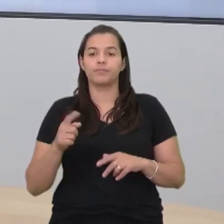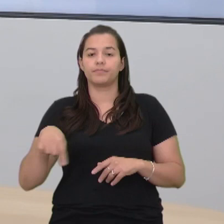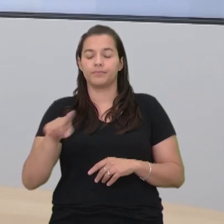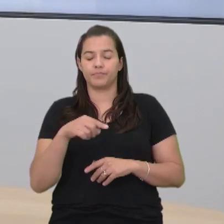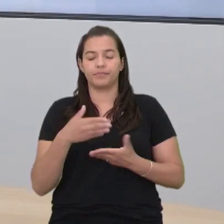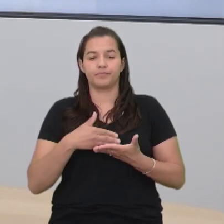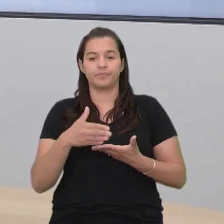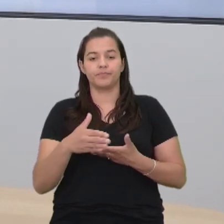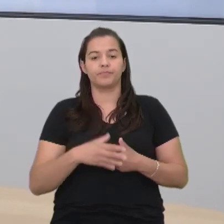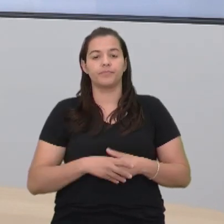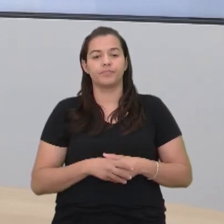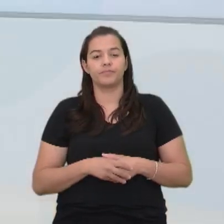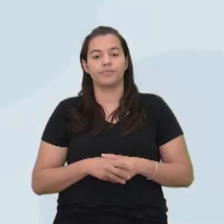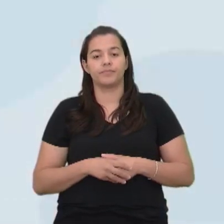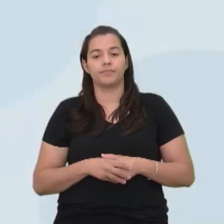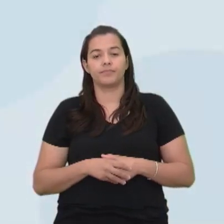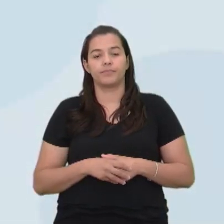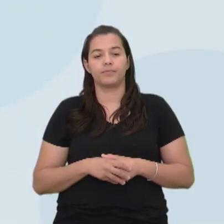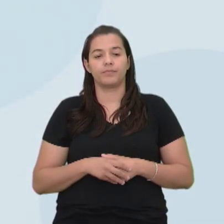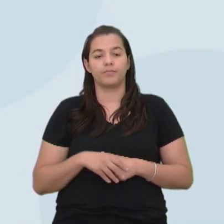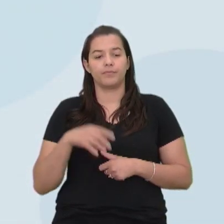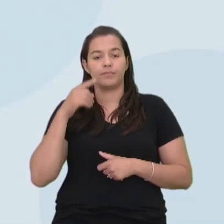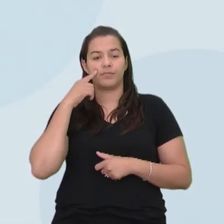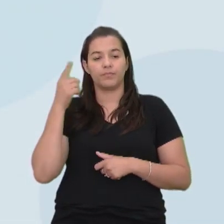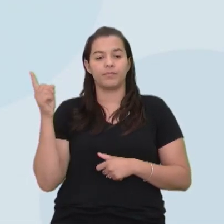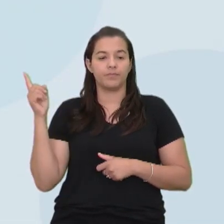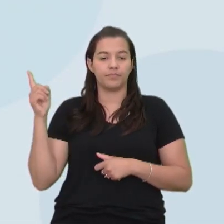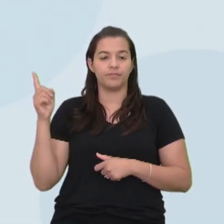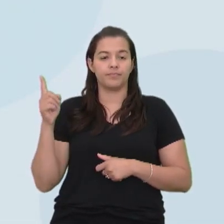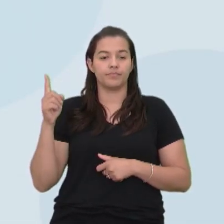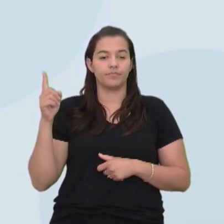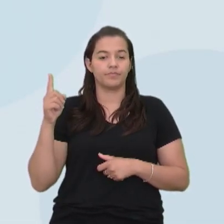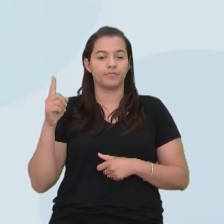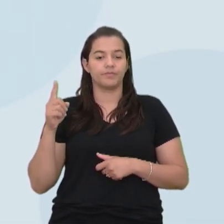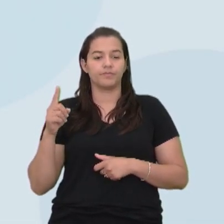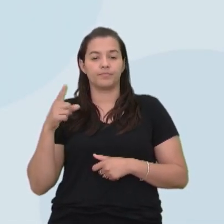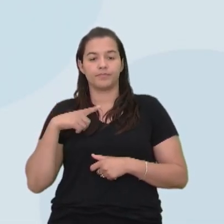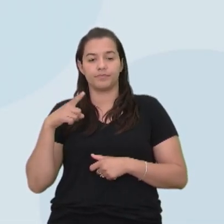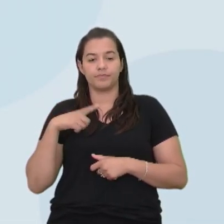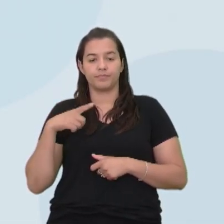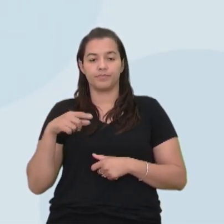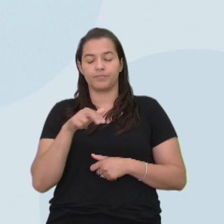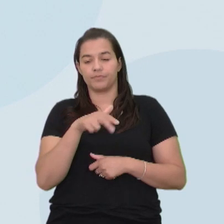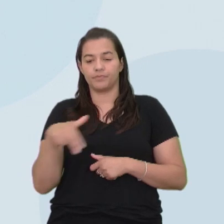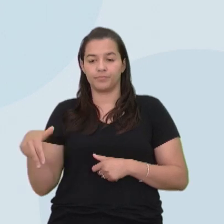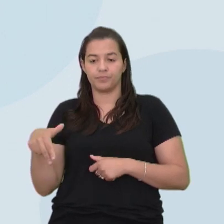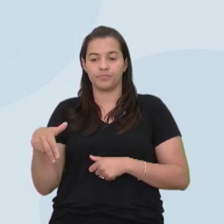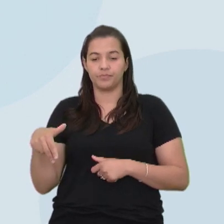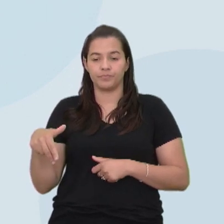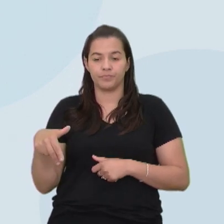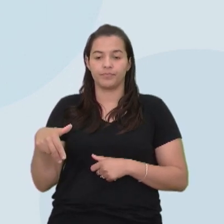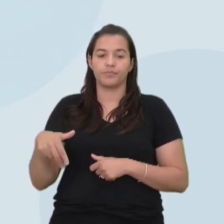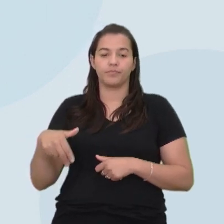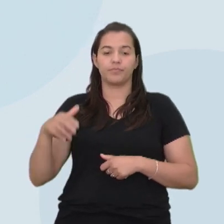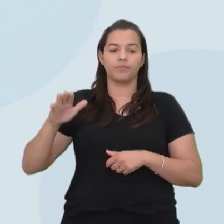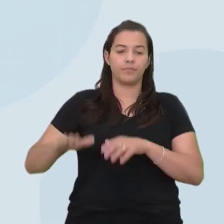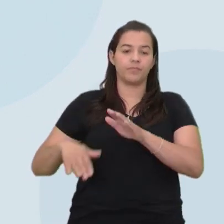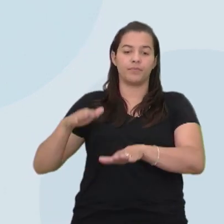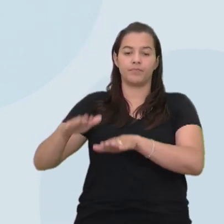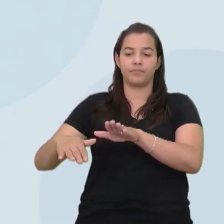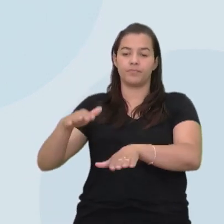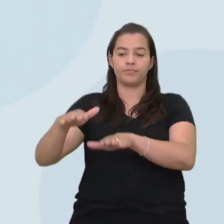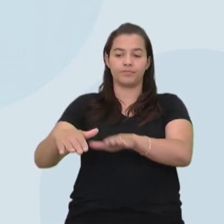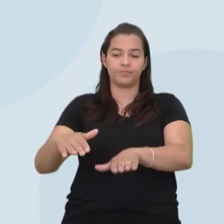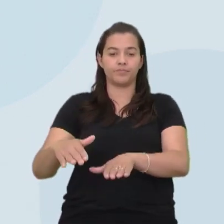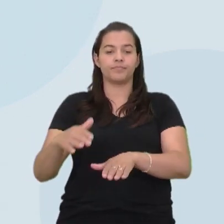ó. Mova 10 passos. Então, se o seu personagem tiver viradinho, por exemplo, para a direita, ele vai mover 10 passos